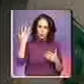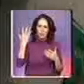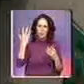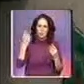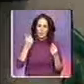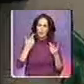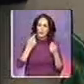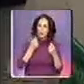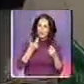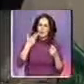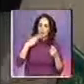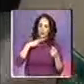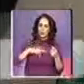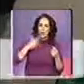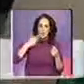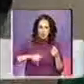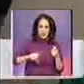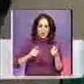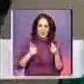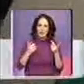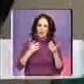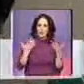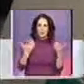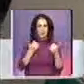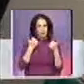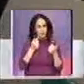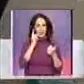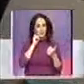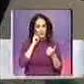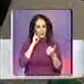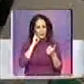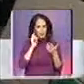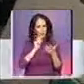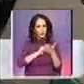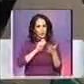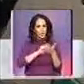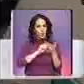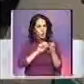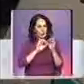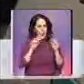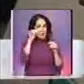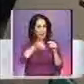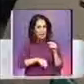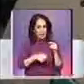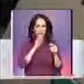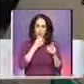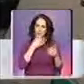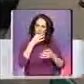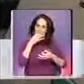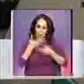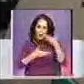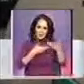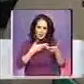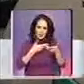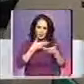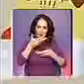língua portuguesa, das letras, ter a distinção de ter, portanto, um escritor desta envergadura aqui com eles a poder interagir, é